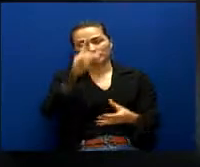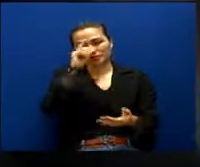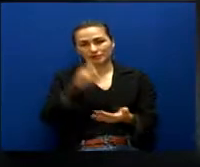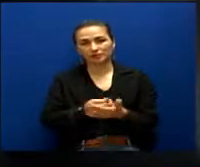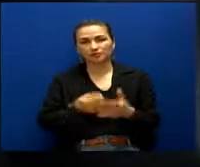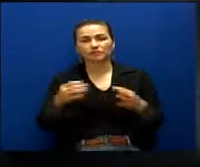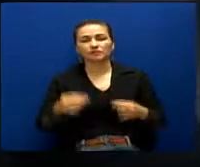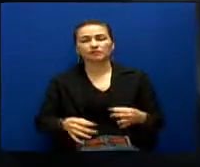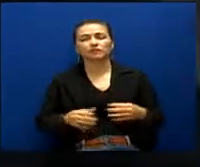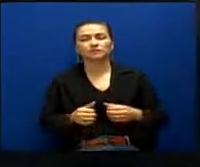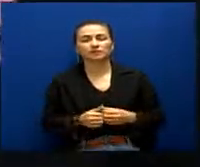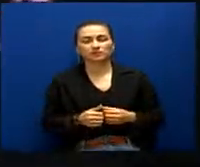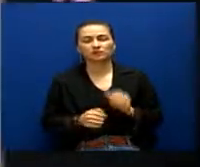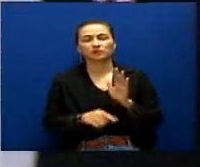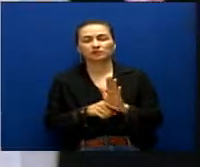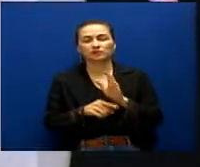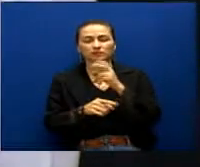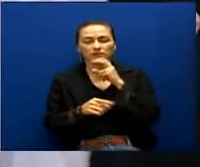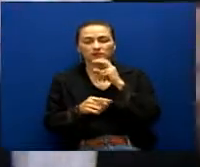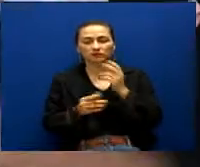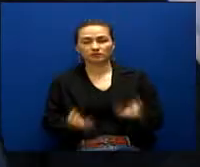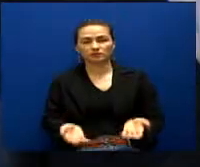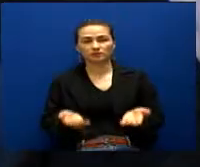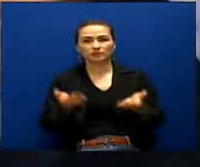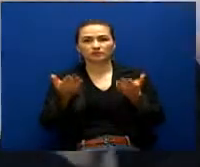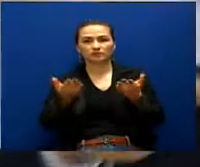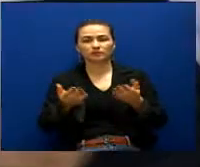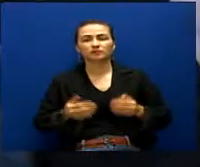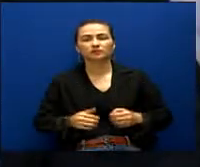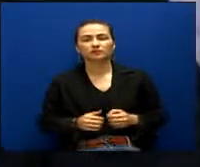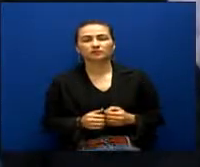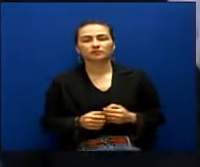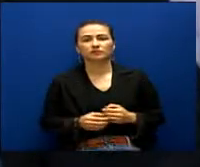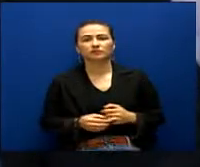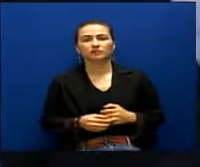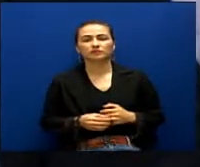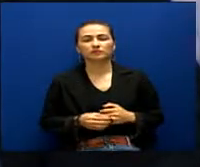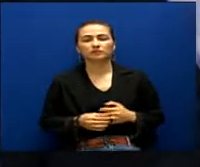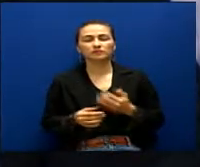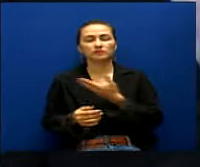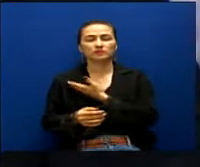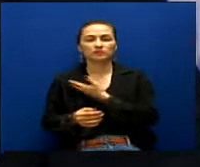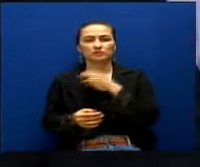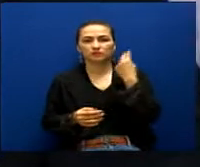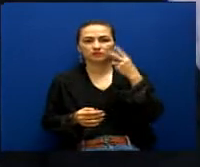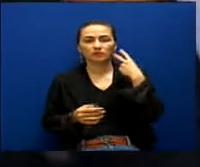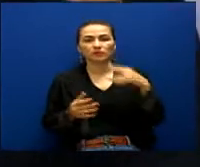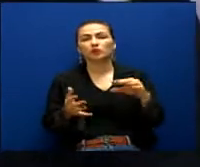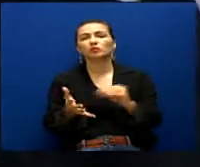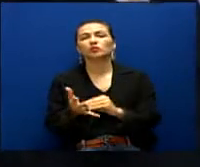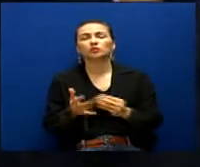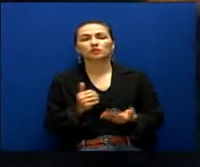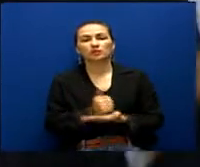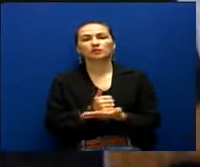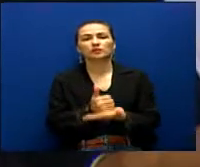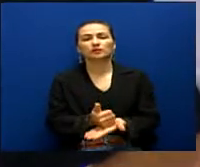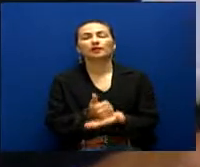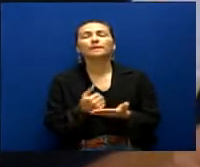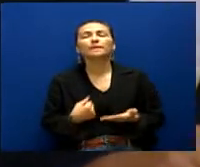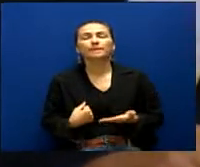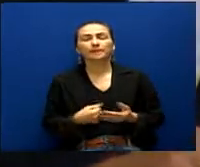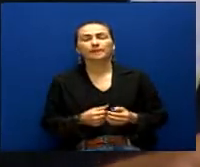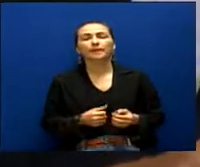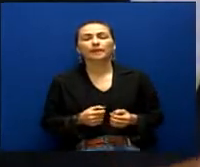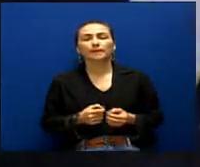a colaboração, quem vai ganhar a cidade. Eu que agradeço e também estendo isso a todos os colegas vereadores e vereadoras que apoiam. Bom, o senhor coloca em votação,